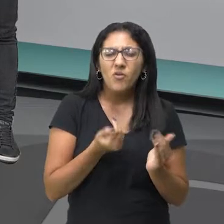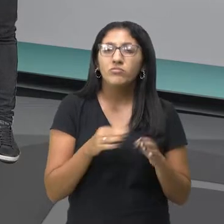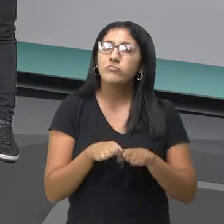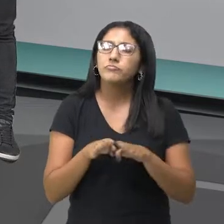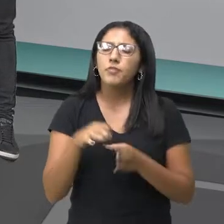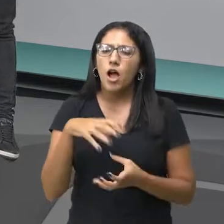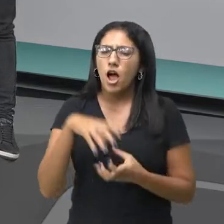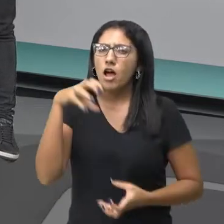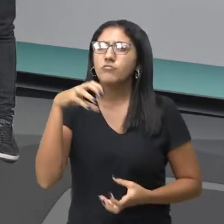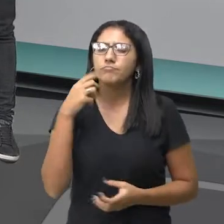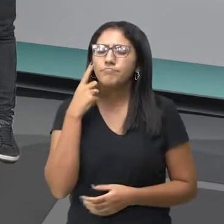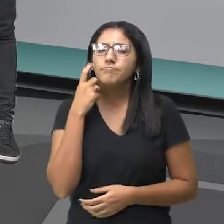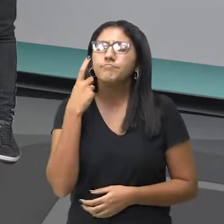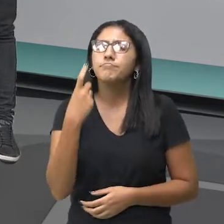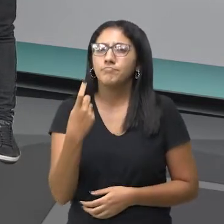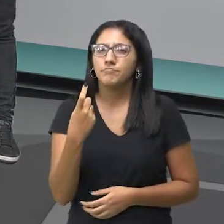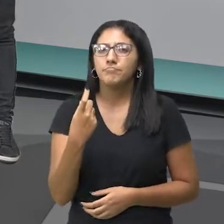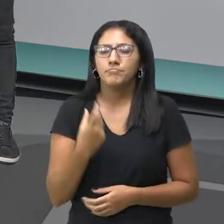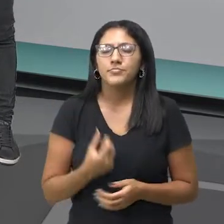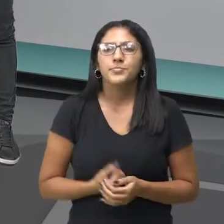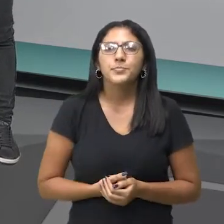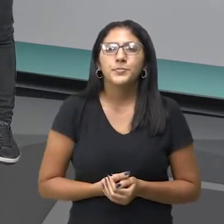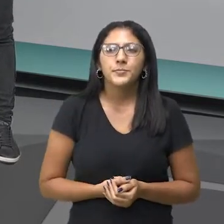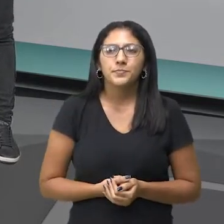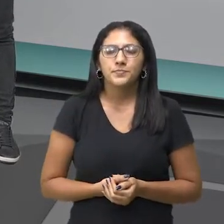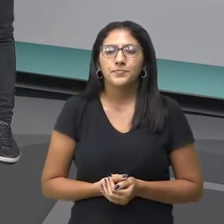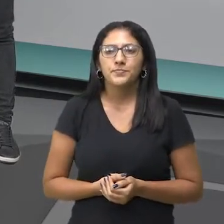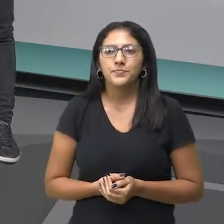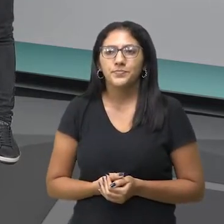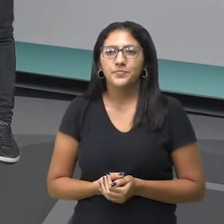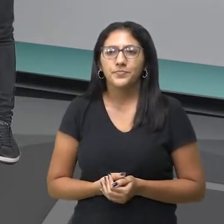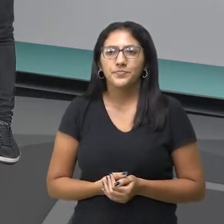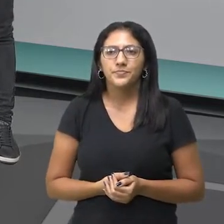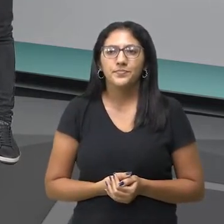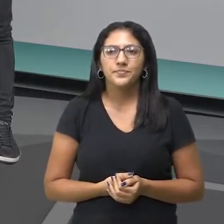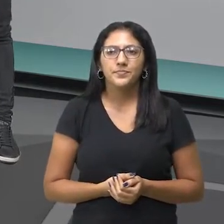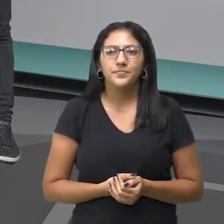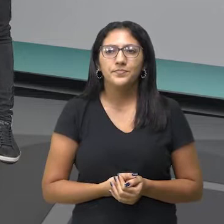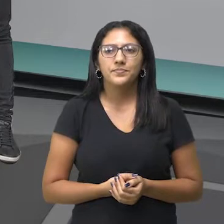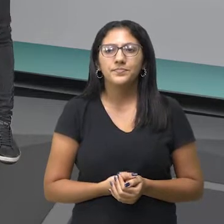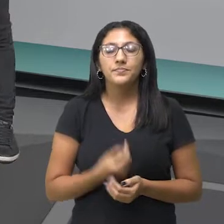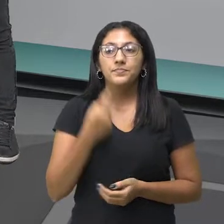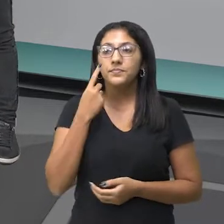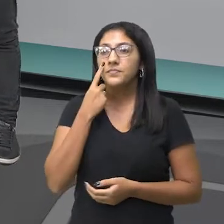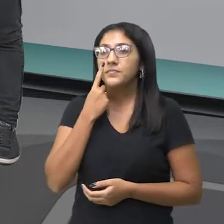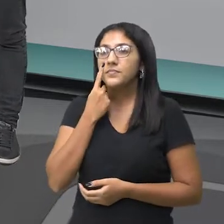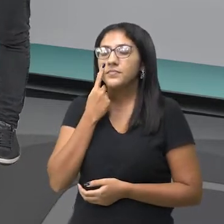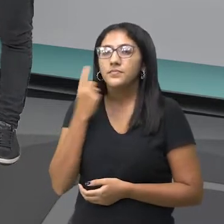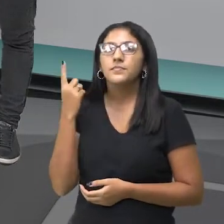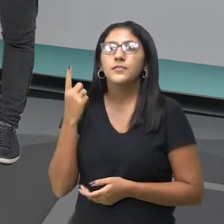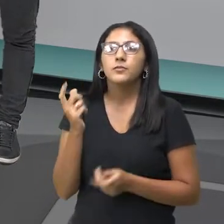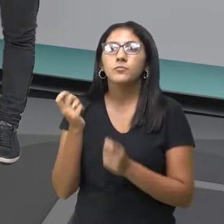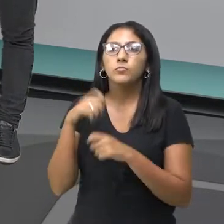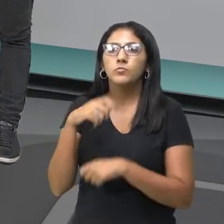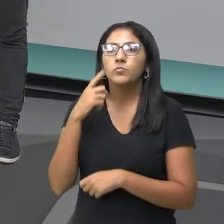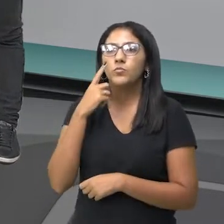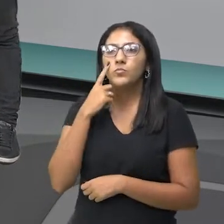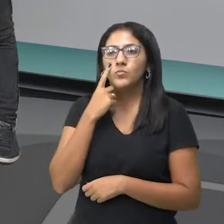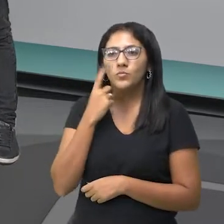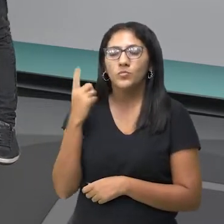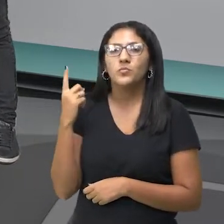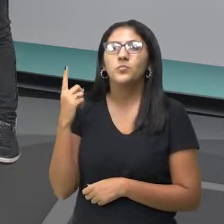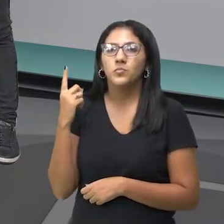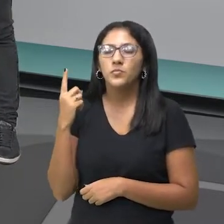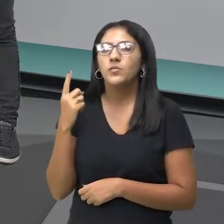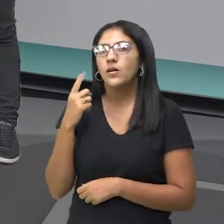até para adultos também, devido ao seu conteúdo, ok? Então, observe que nós estamos em um ambiente, aqui você consegue visualizar a